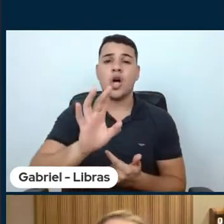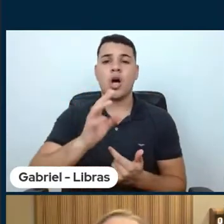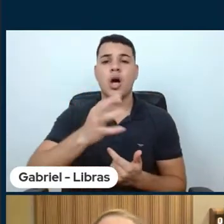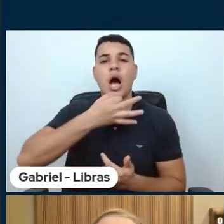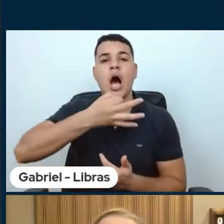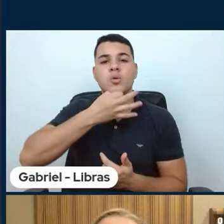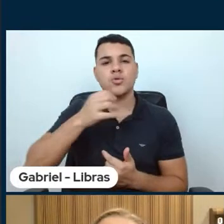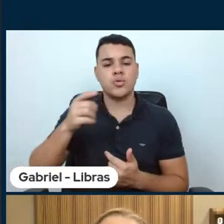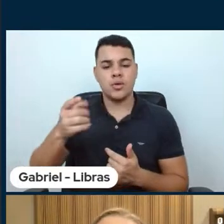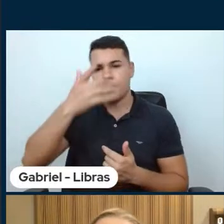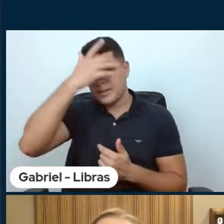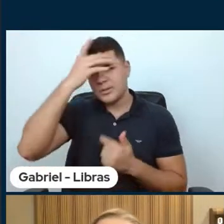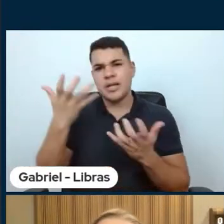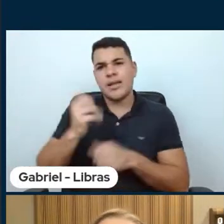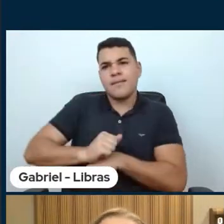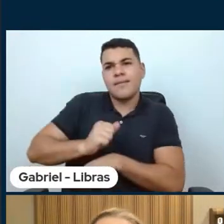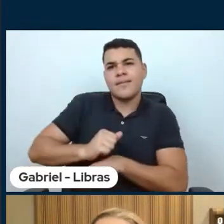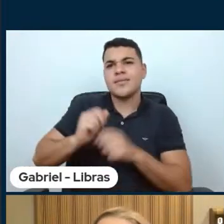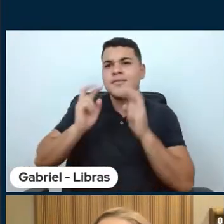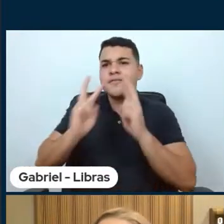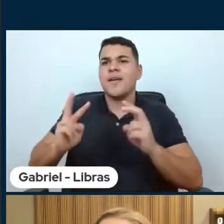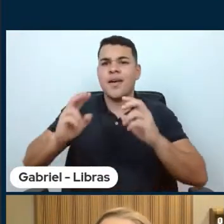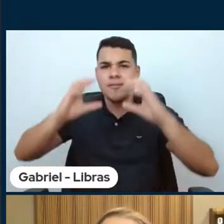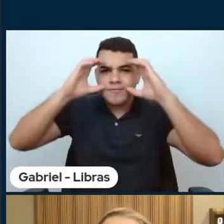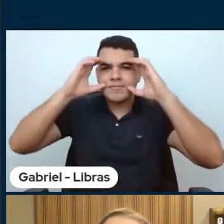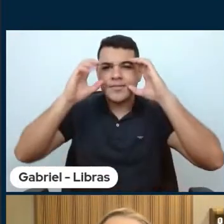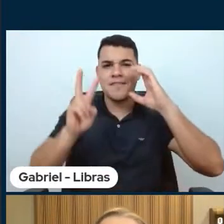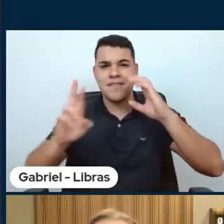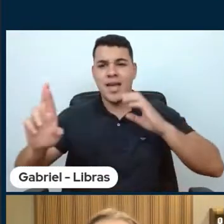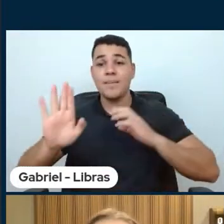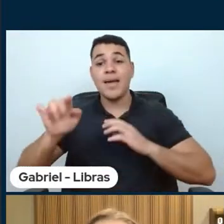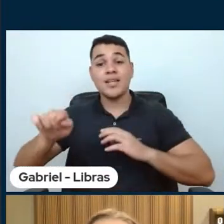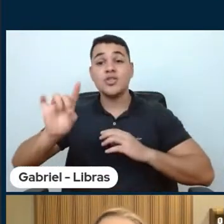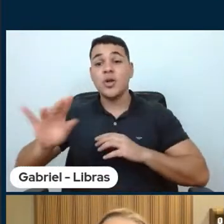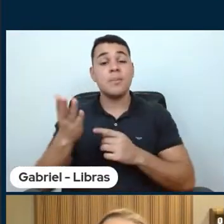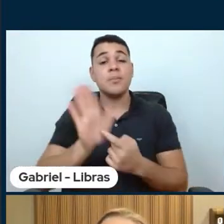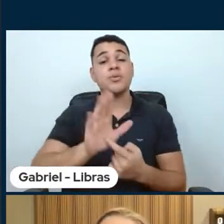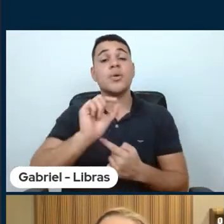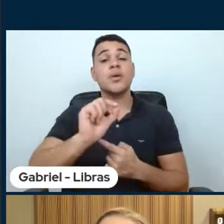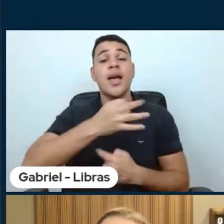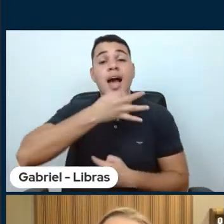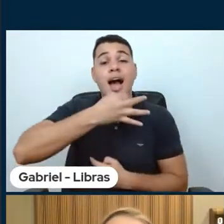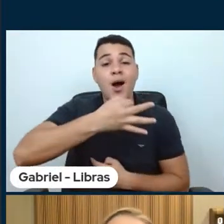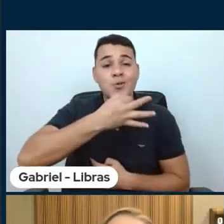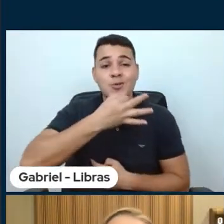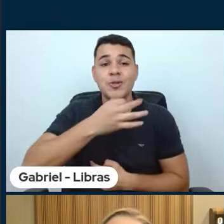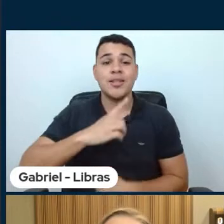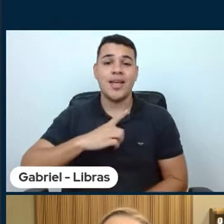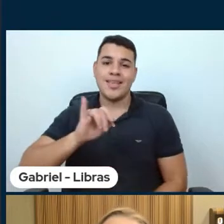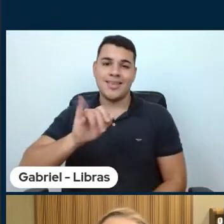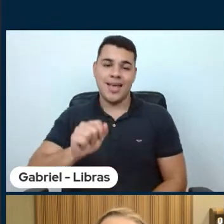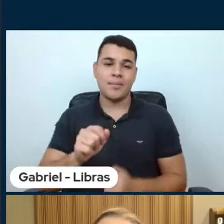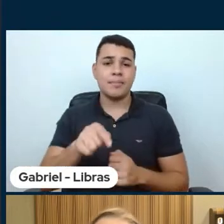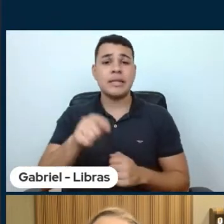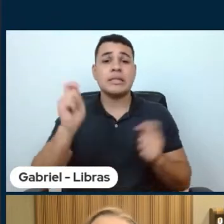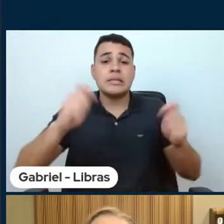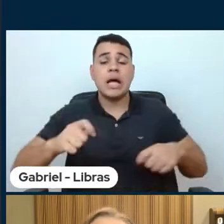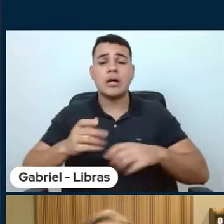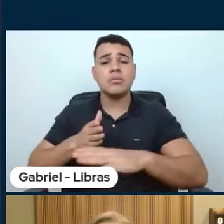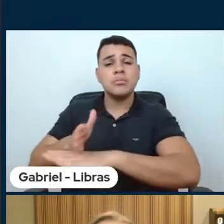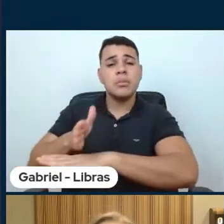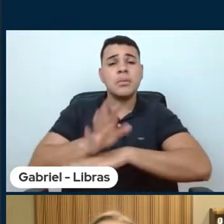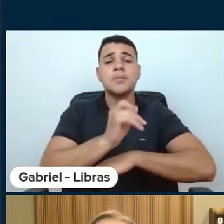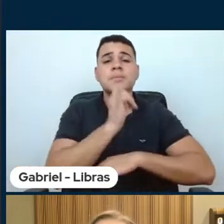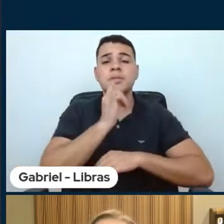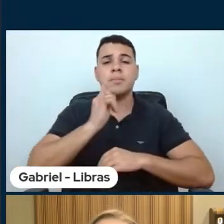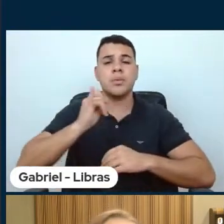óculos e ele trouxe uma experiência de áudio interativo com o uso de ai ai para explorar temas como violência doméstica eu fiz